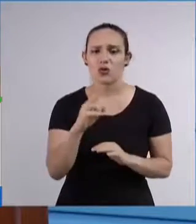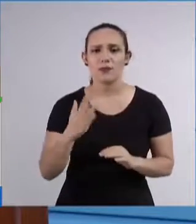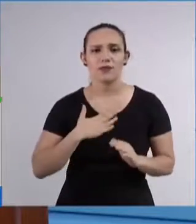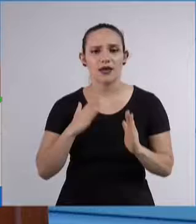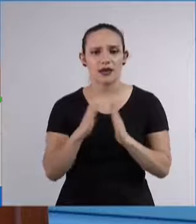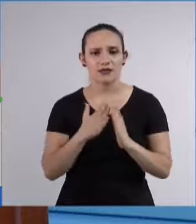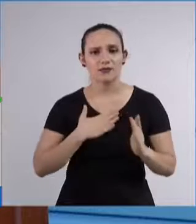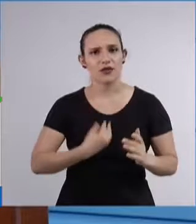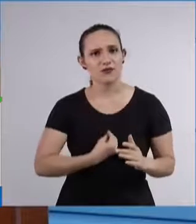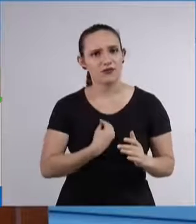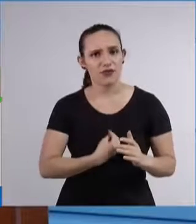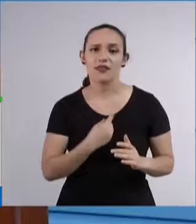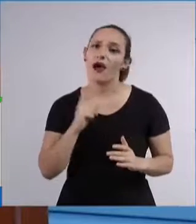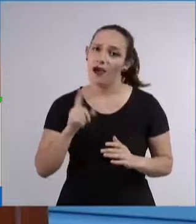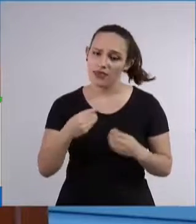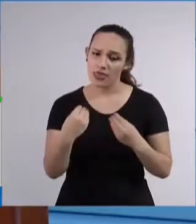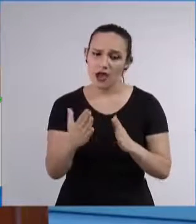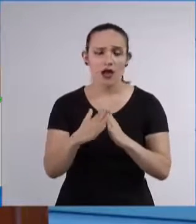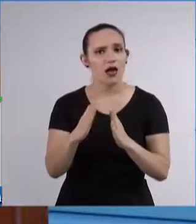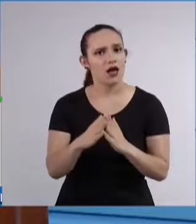teve problema de ordem